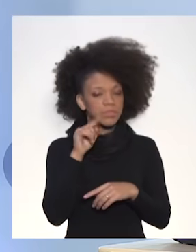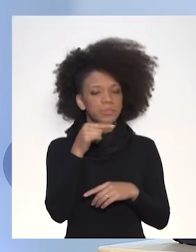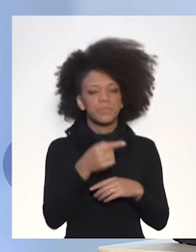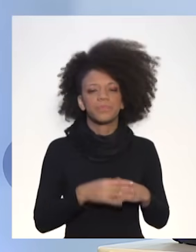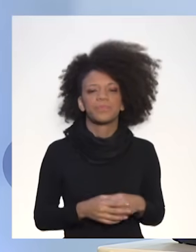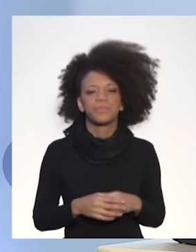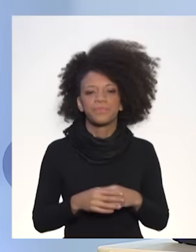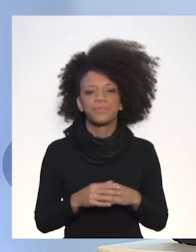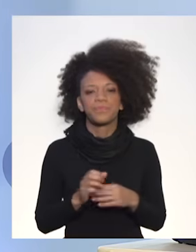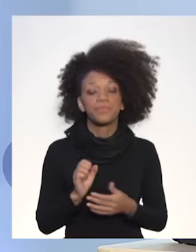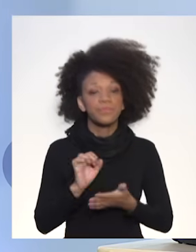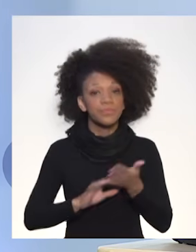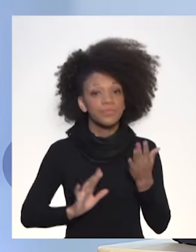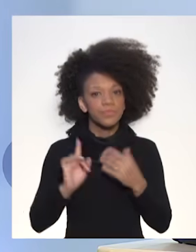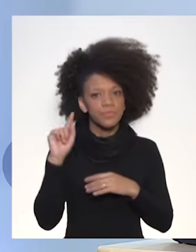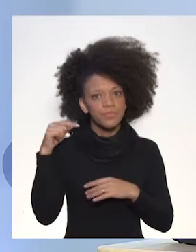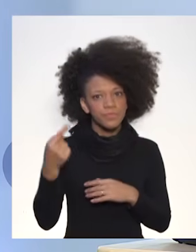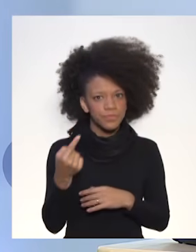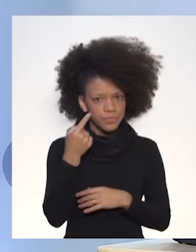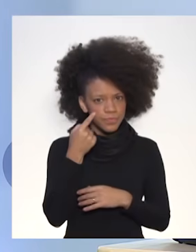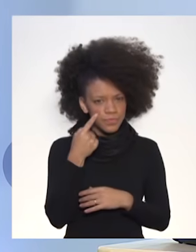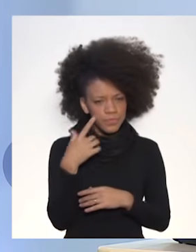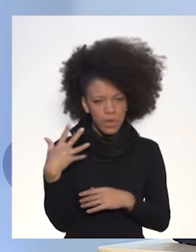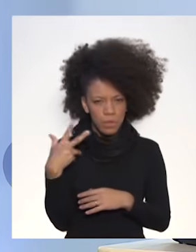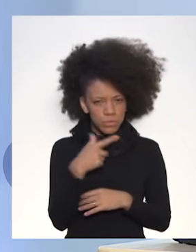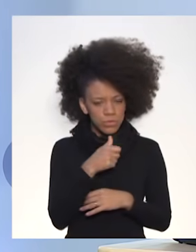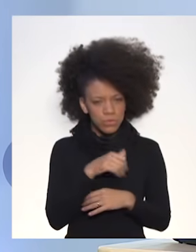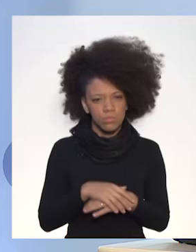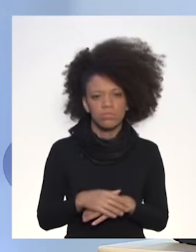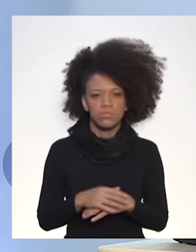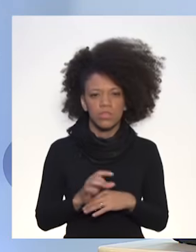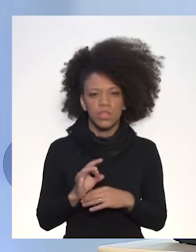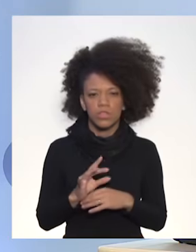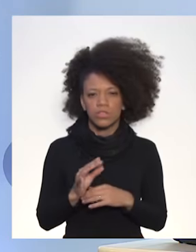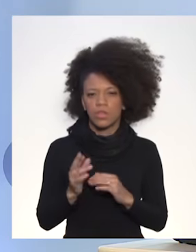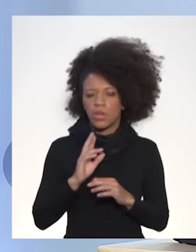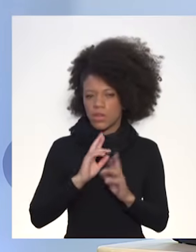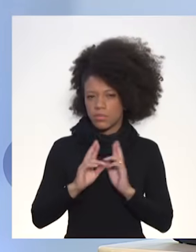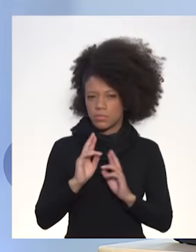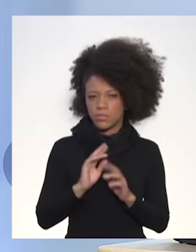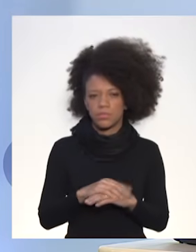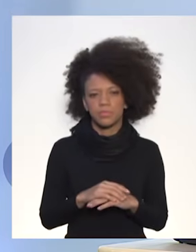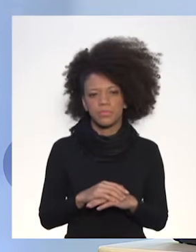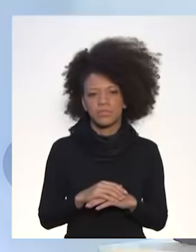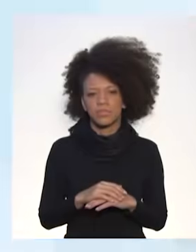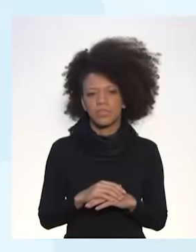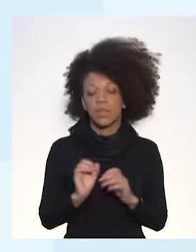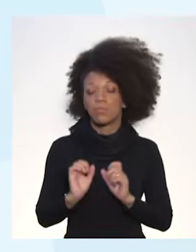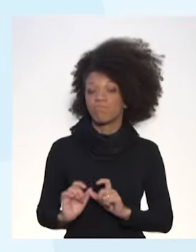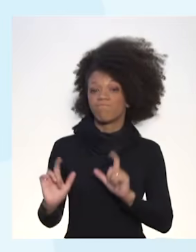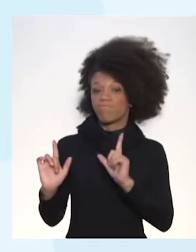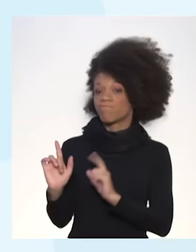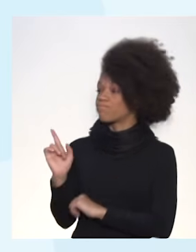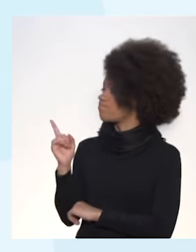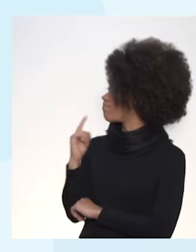Vamos para uma próxima? Olha lá. Bem bonitinho agora, deixa eu só passar aqui as respostinhas. Pronto. Próximo quadro. Olha